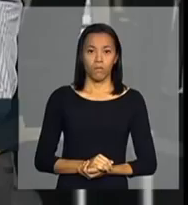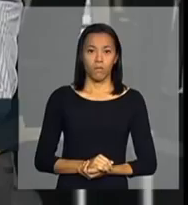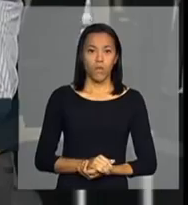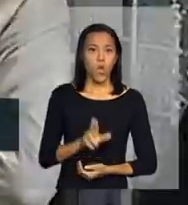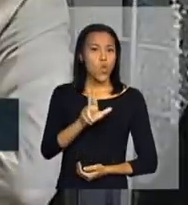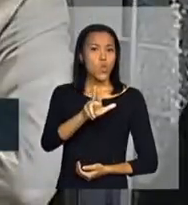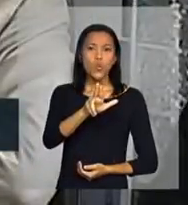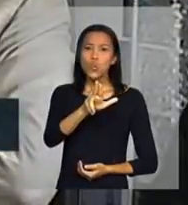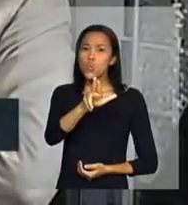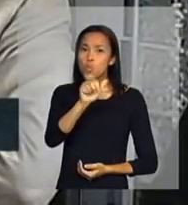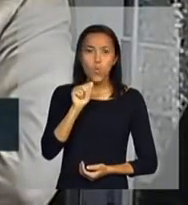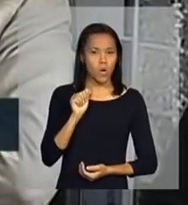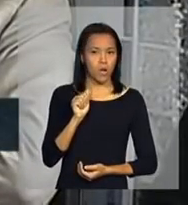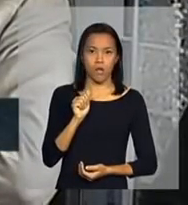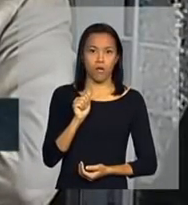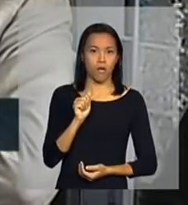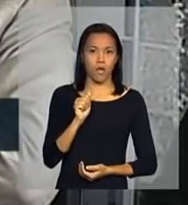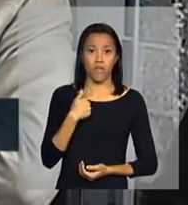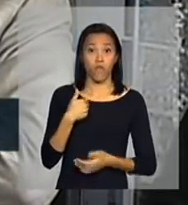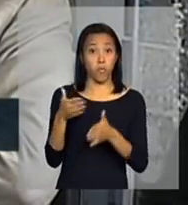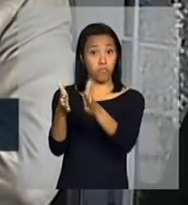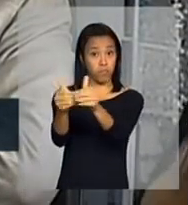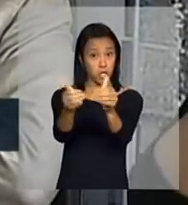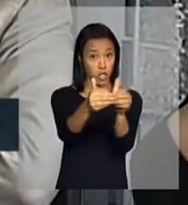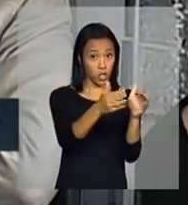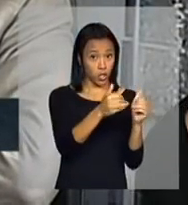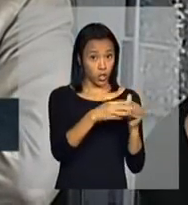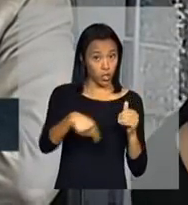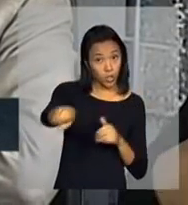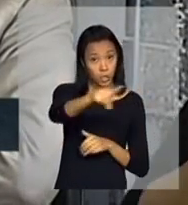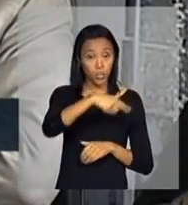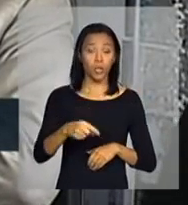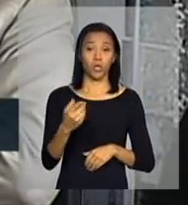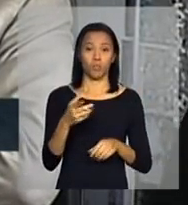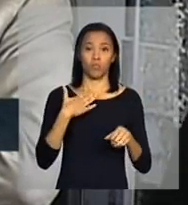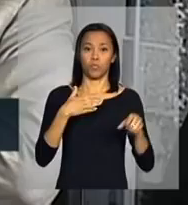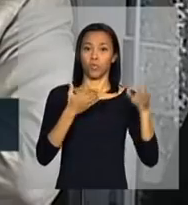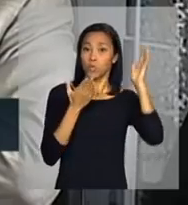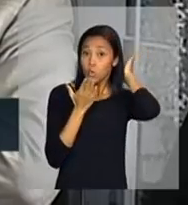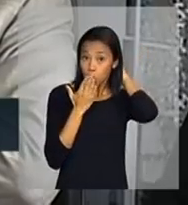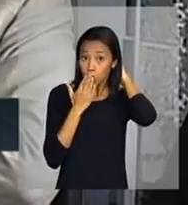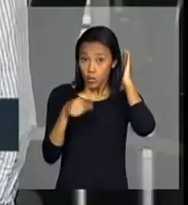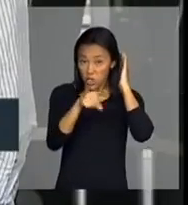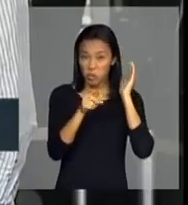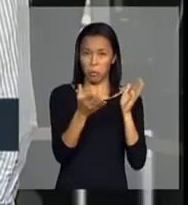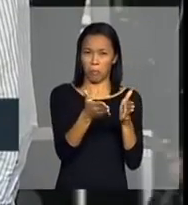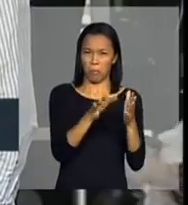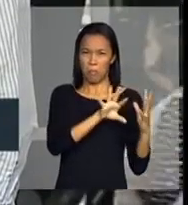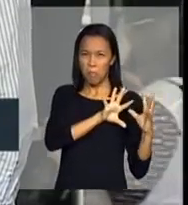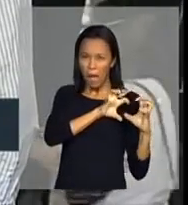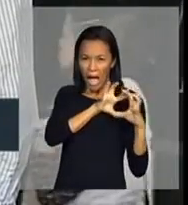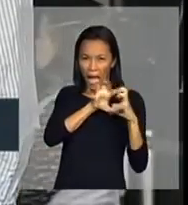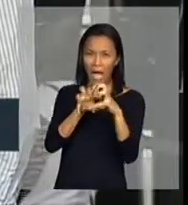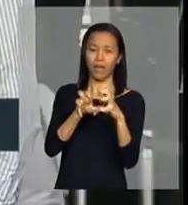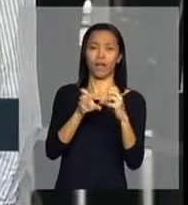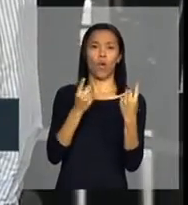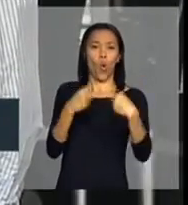nunca vou pedir para meus parentes brigar com seus pessoal. Nunca vou fazer